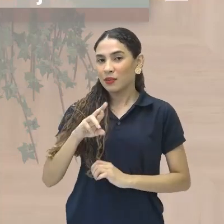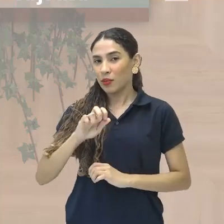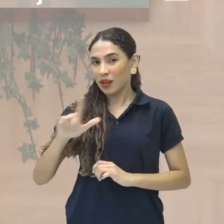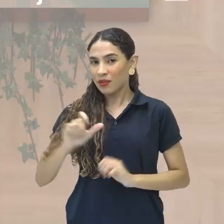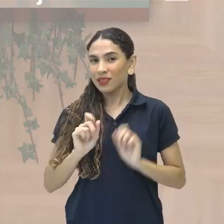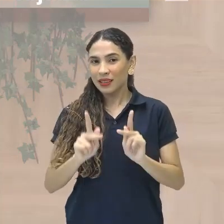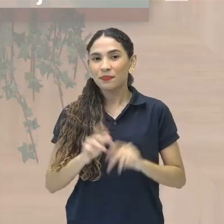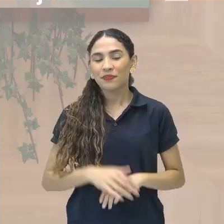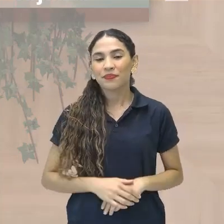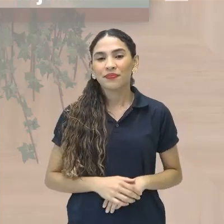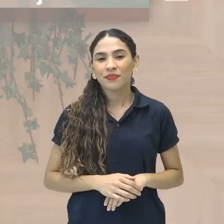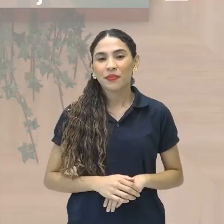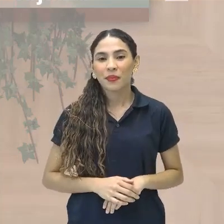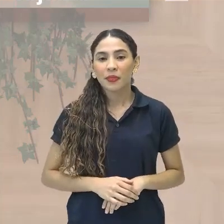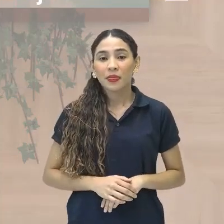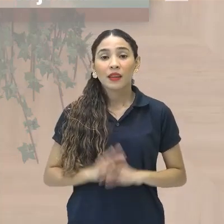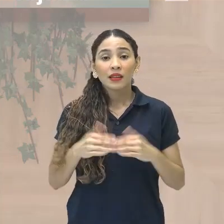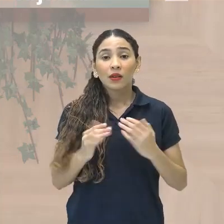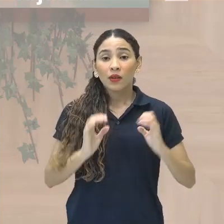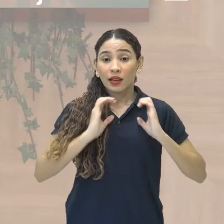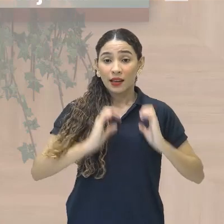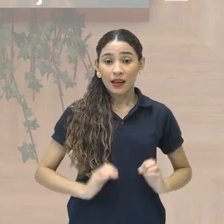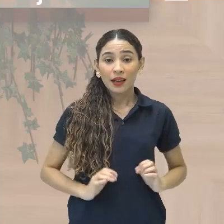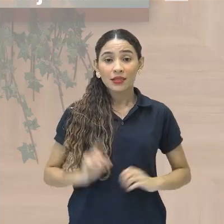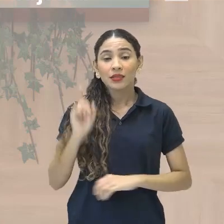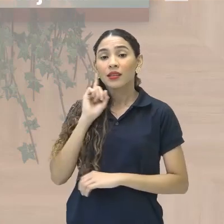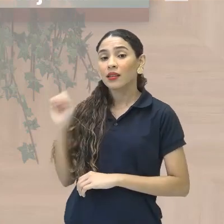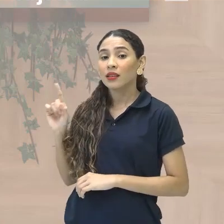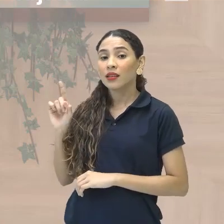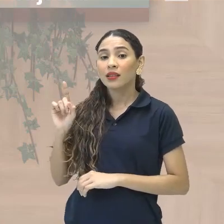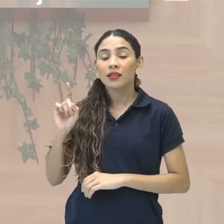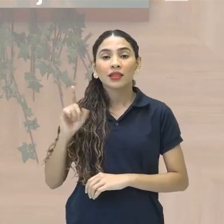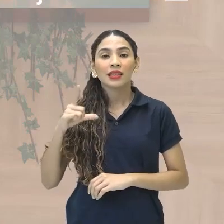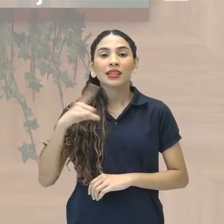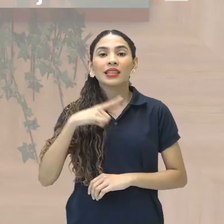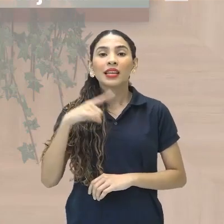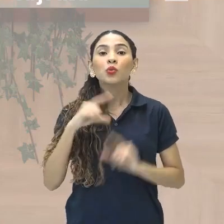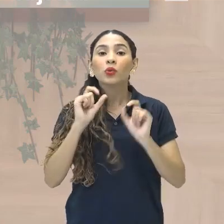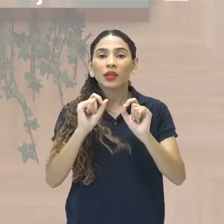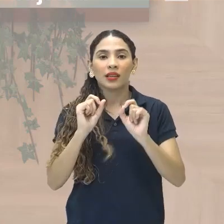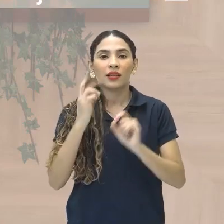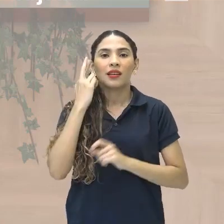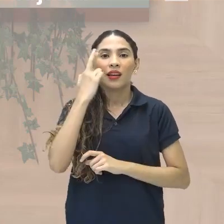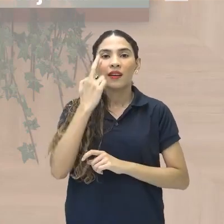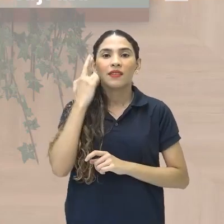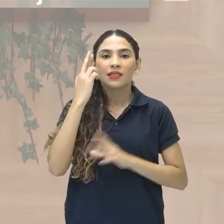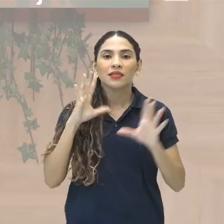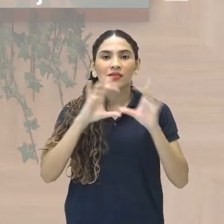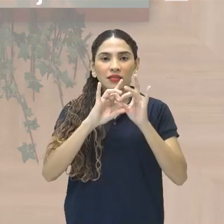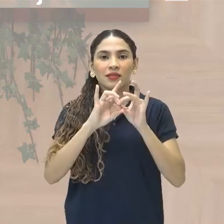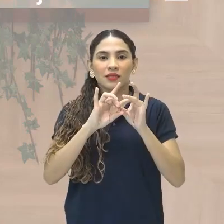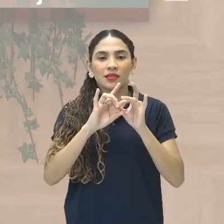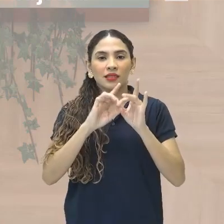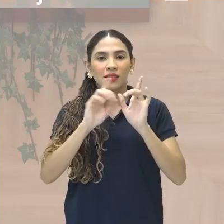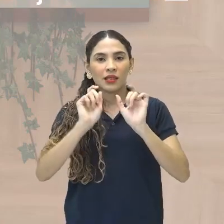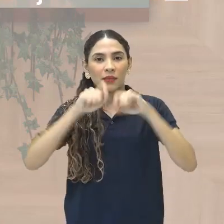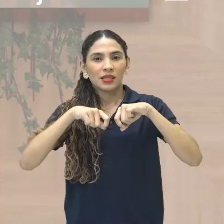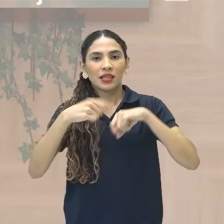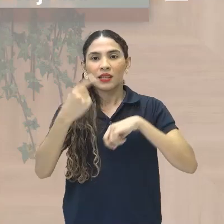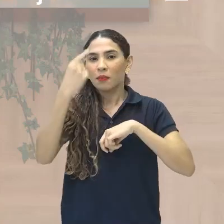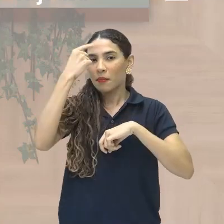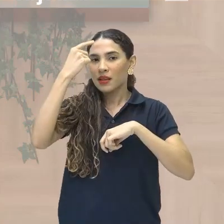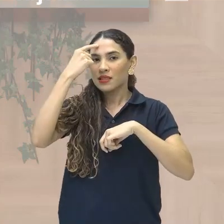moral. Então, olha só, a ética, ela está contida na reflexão, tá? Na capacidade